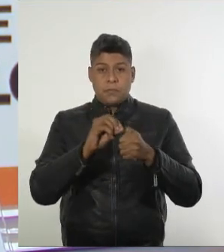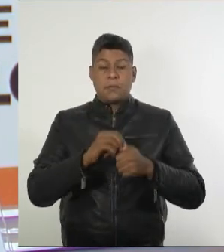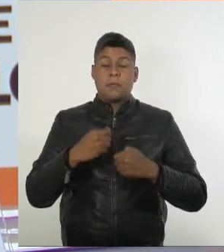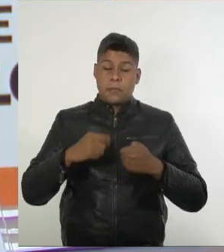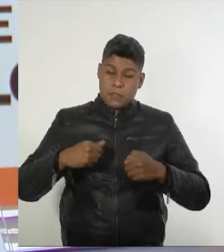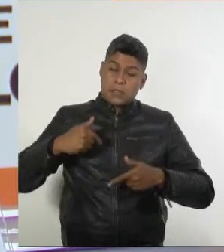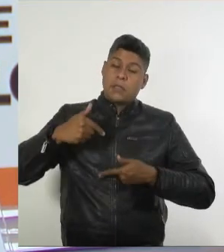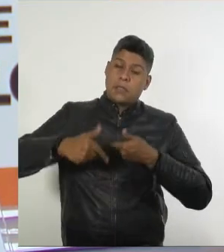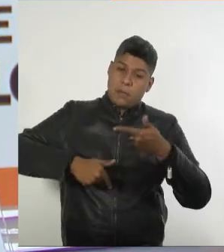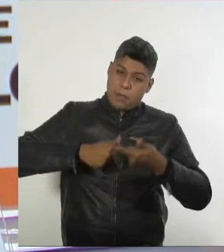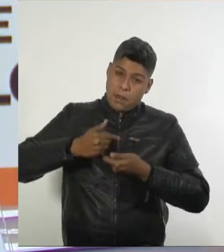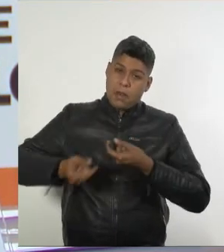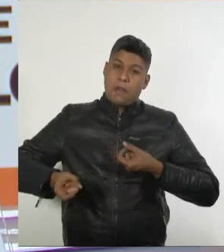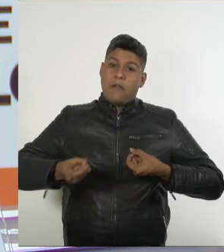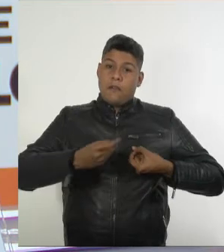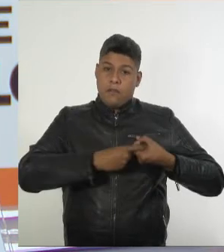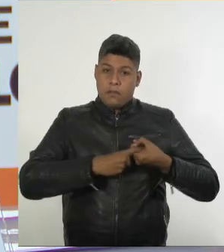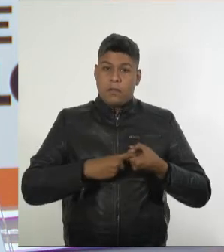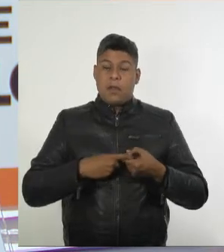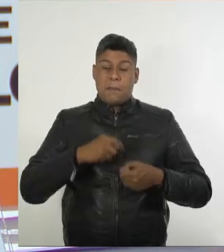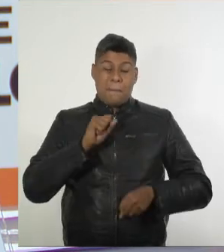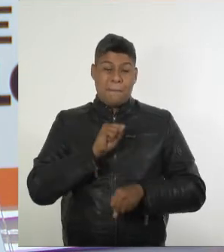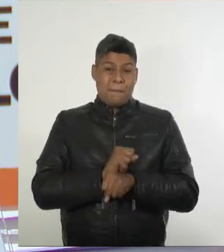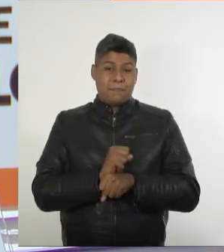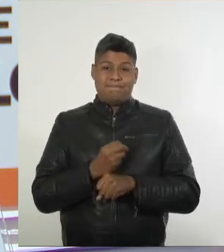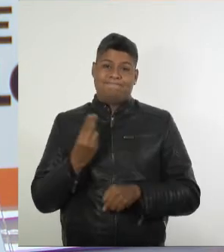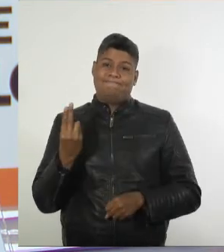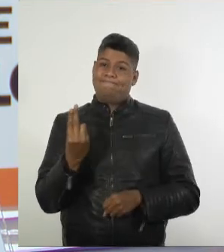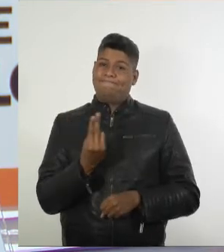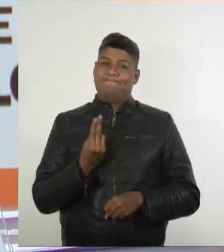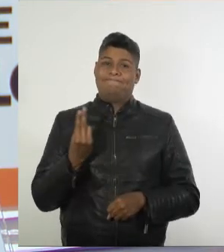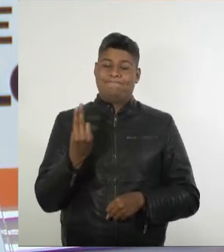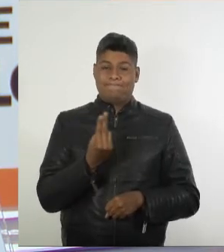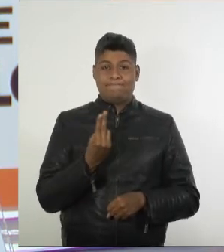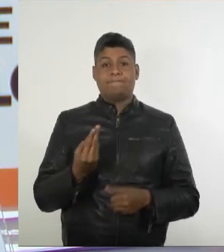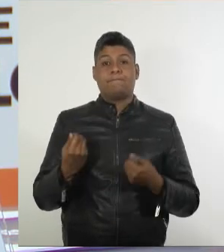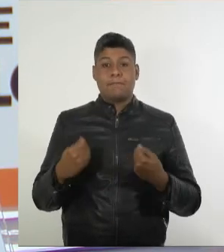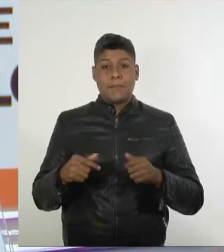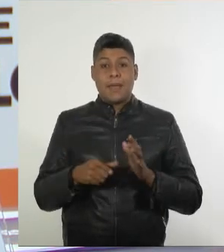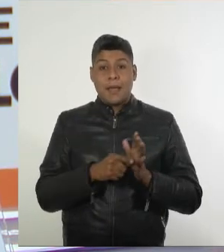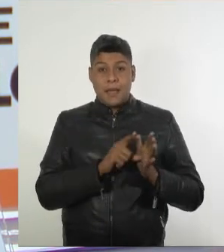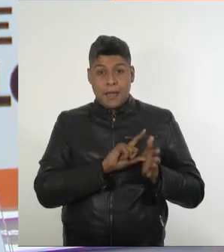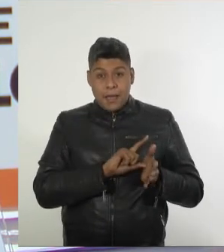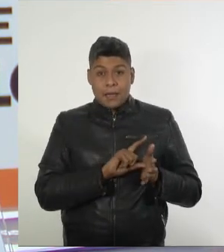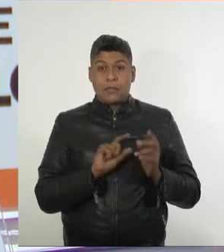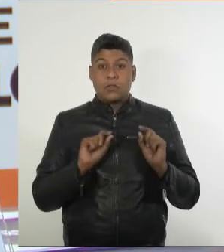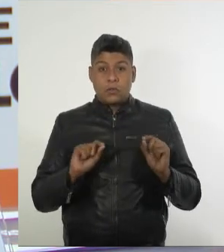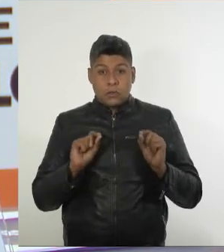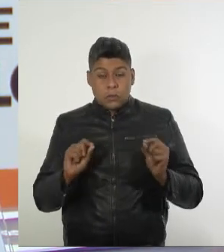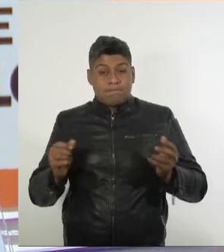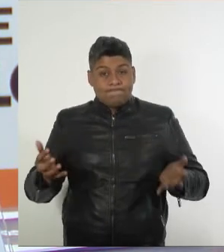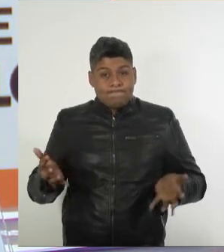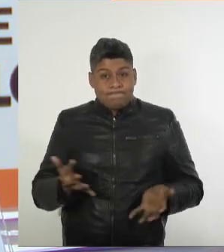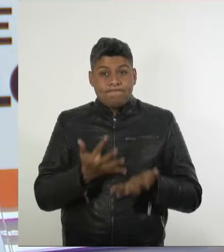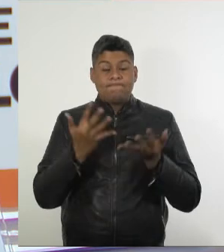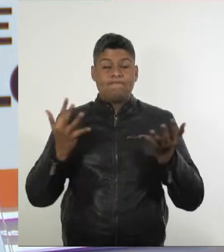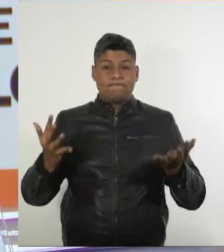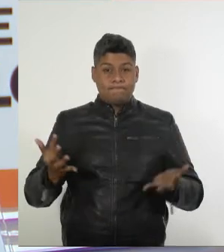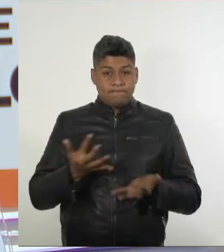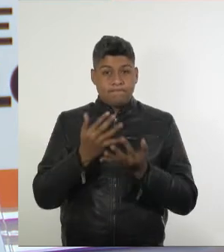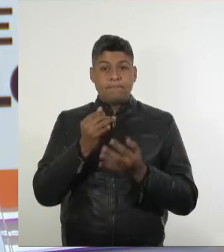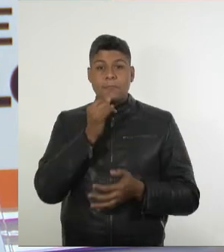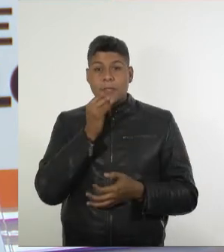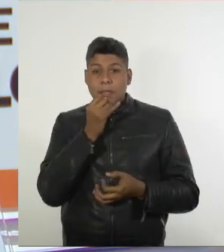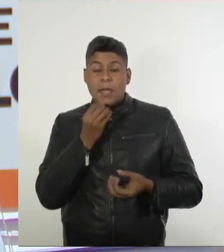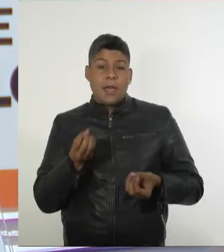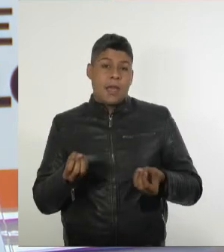voltar a trabalhar, sim, porque parado não dá. Mas, para isso, antes, secretário Edson, é preciso que nós norteemos, por exemplo, os